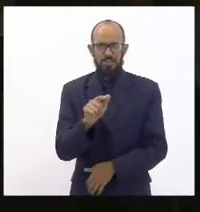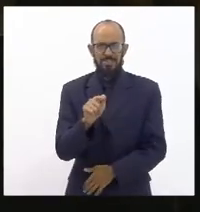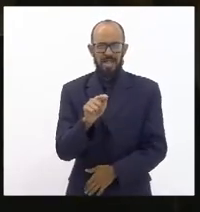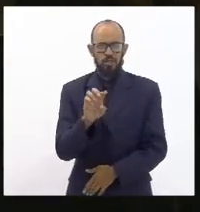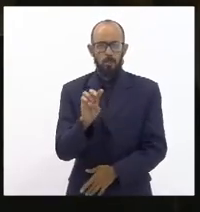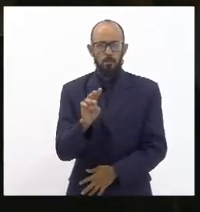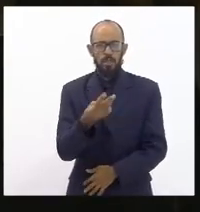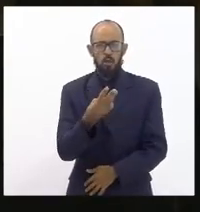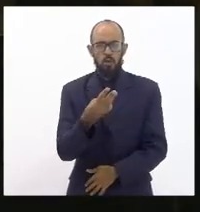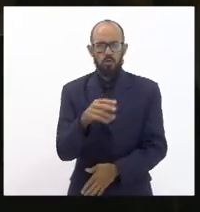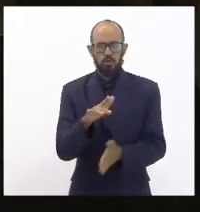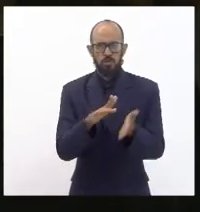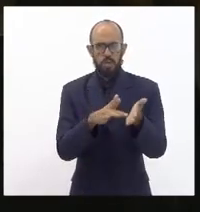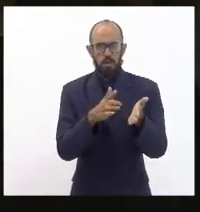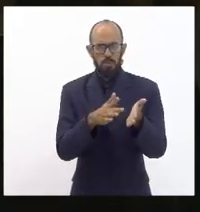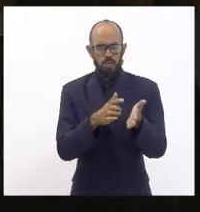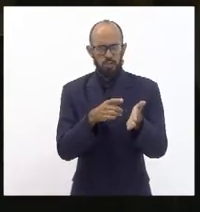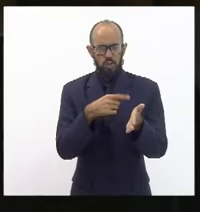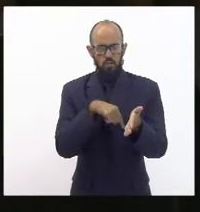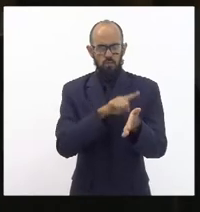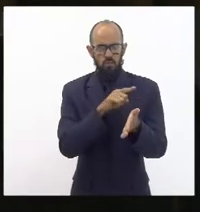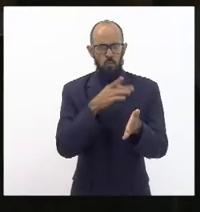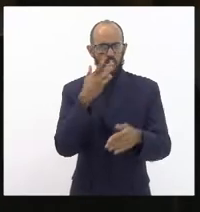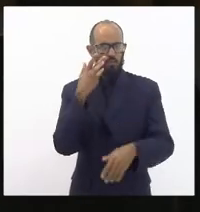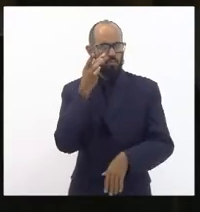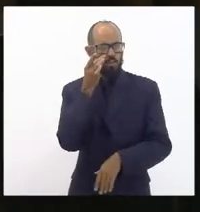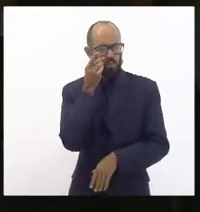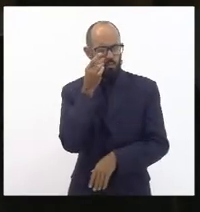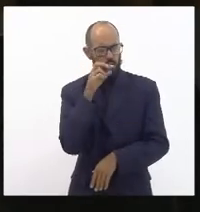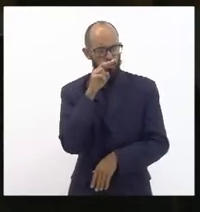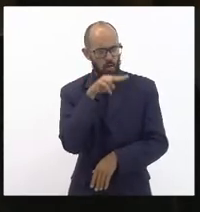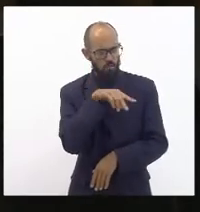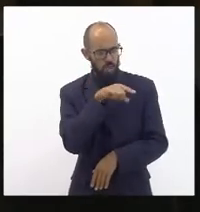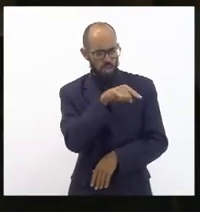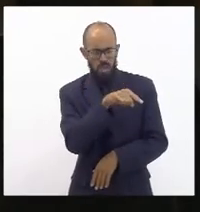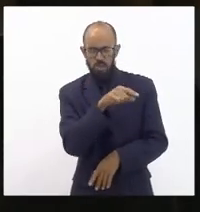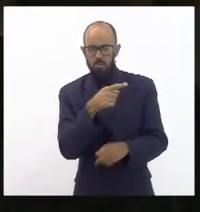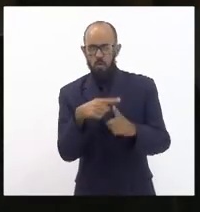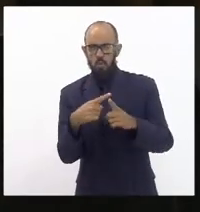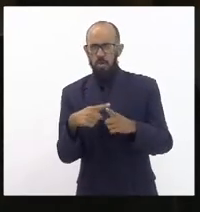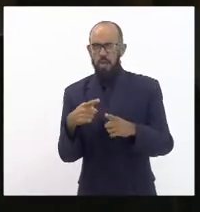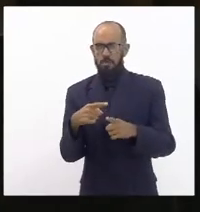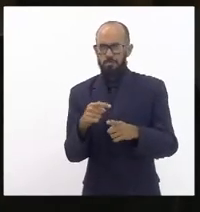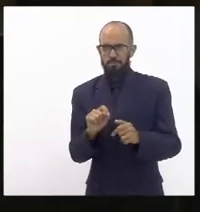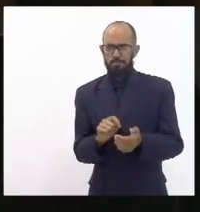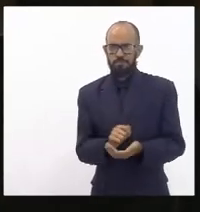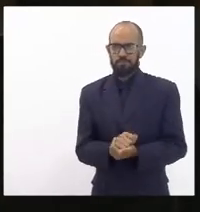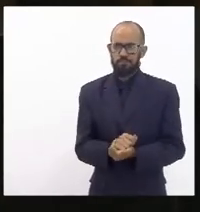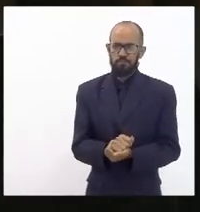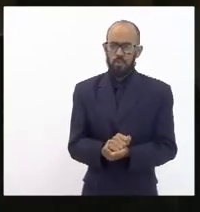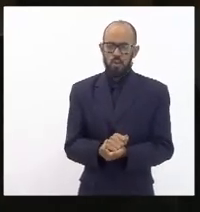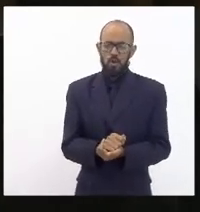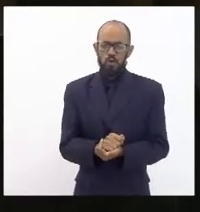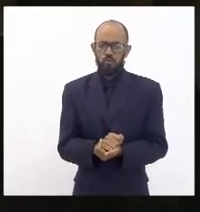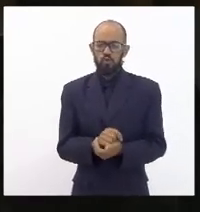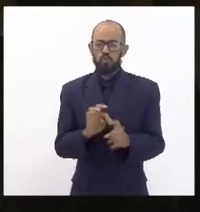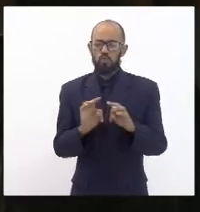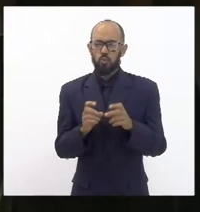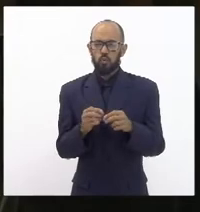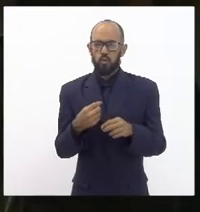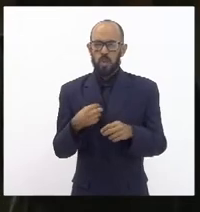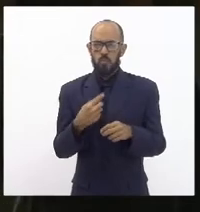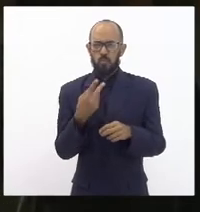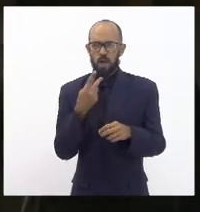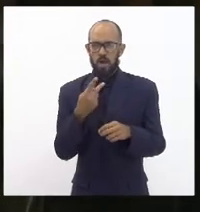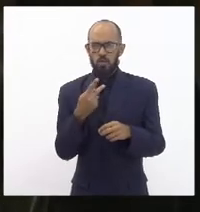em tablet fui ali fui ver com os meus próprios olhos mesmo porque mediante é tudo isso que eu falo